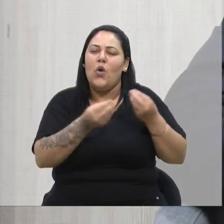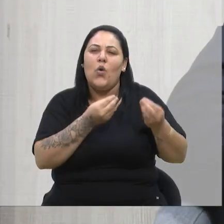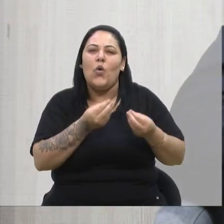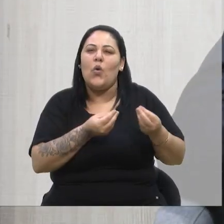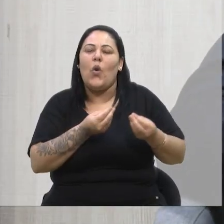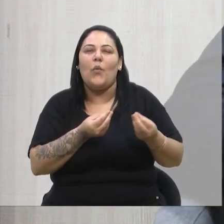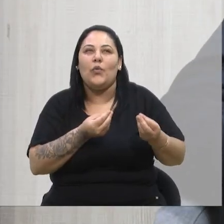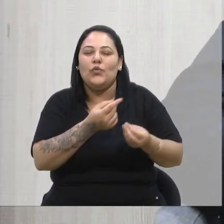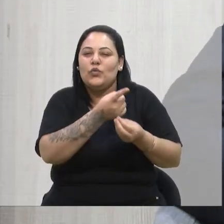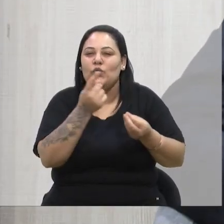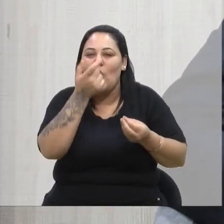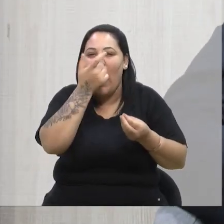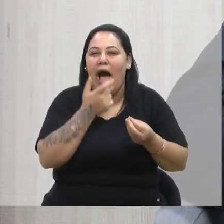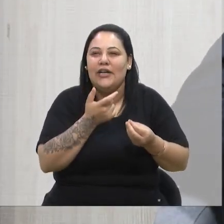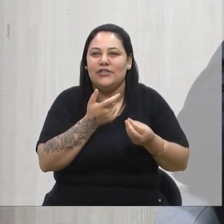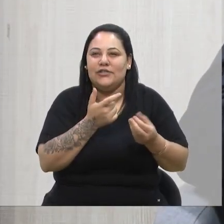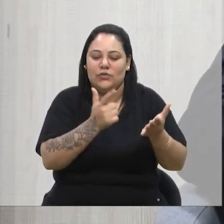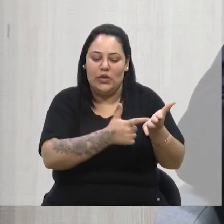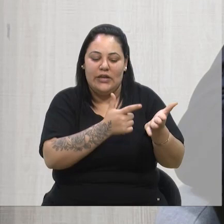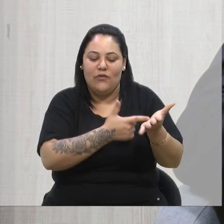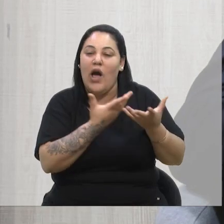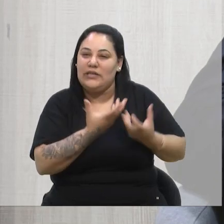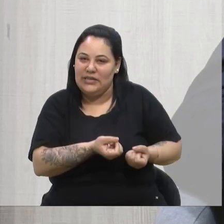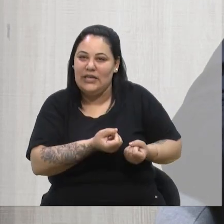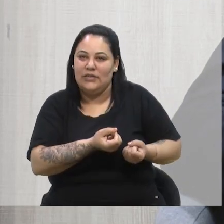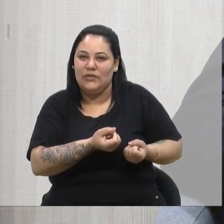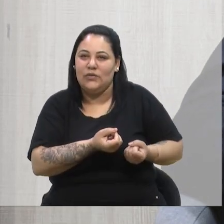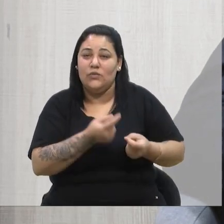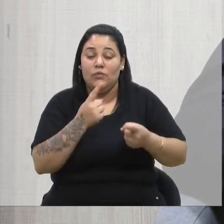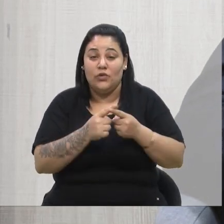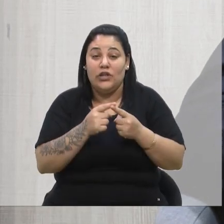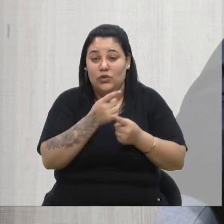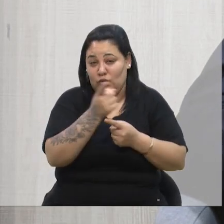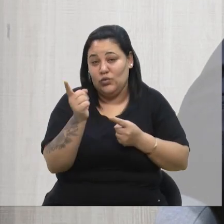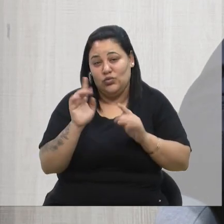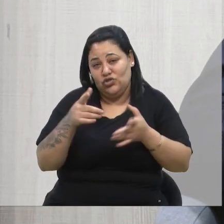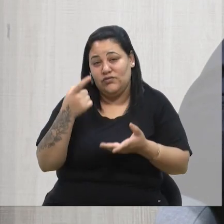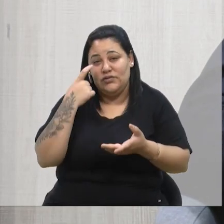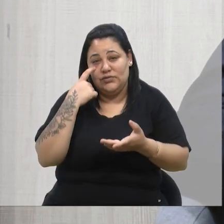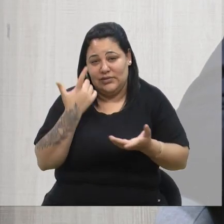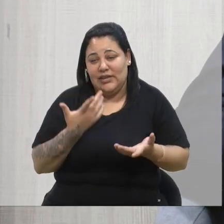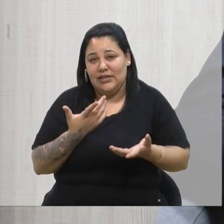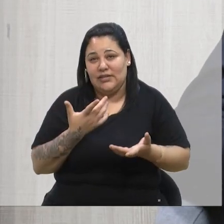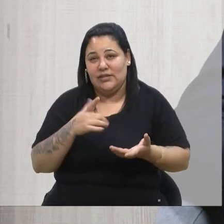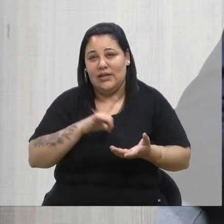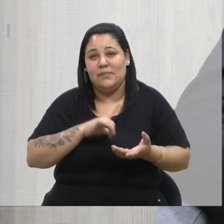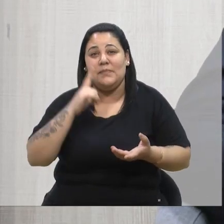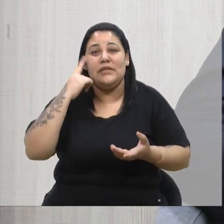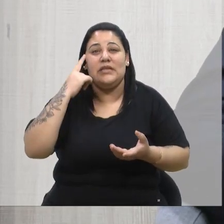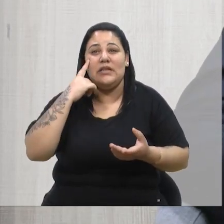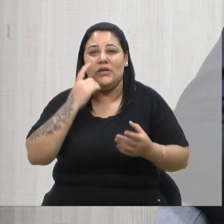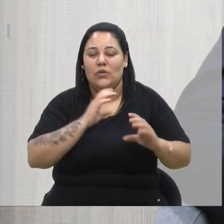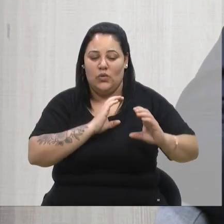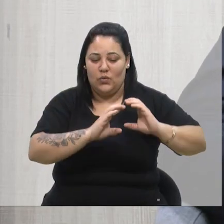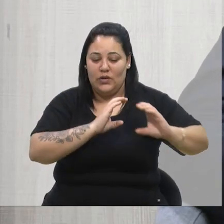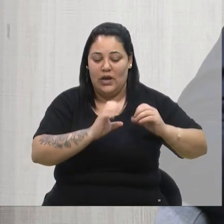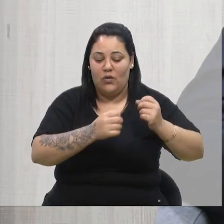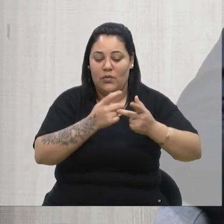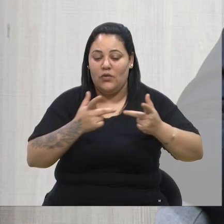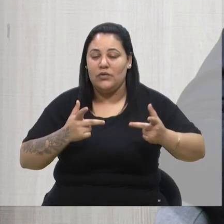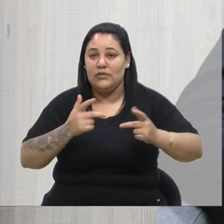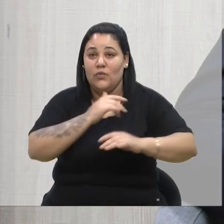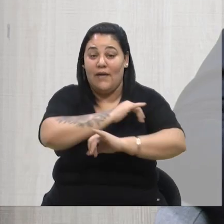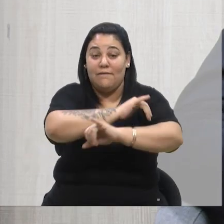tem sido a receptividade à obra? Porque tu visivelmente tens pensado em